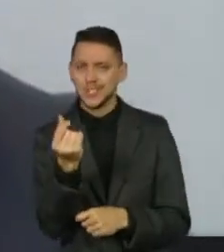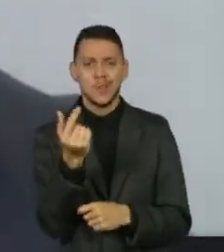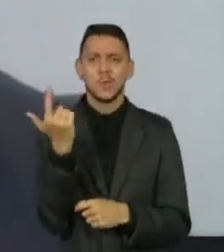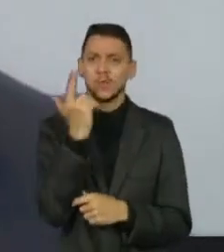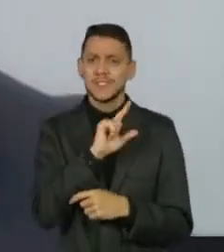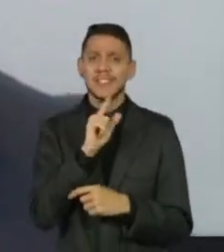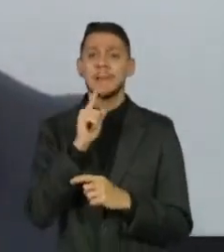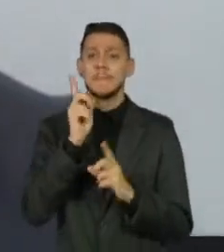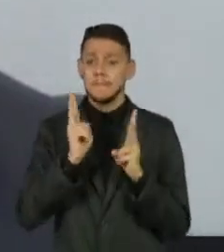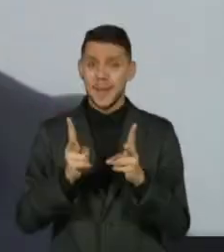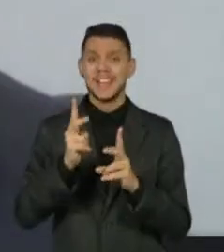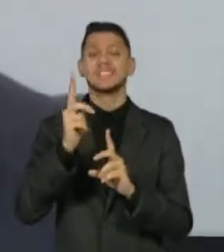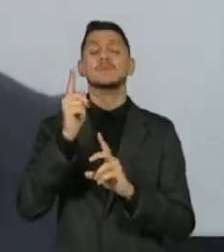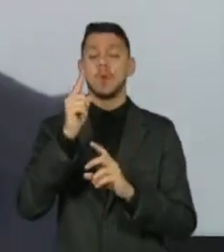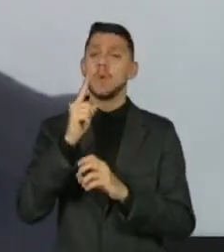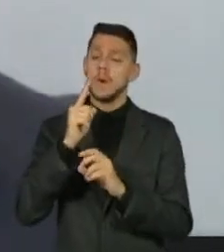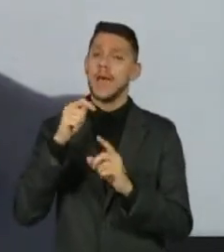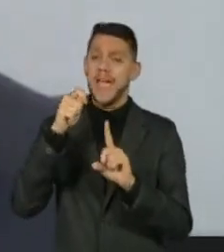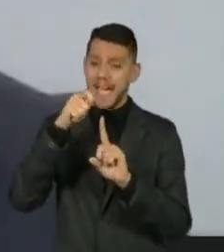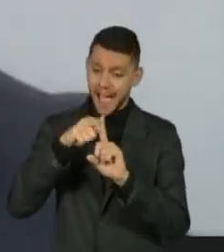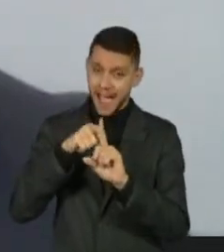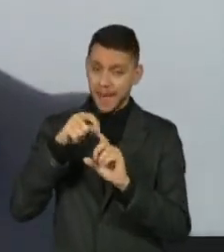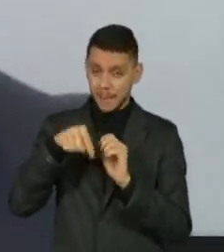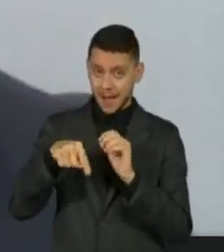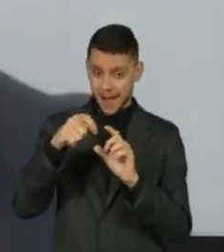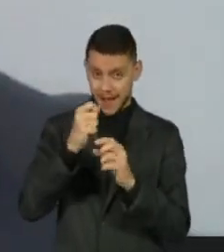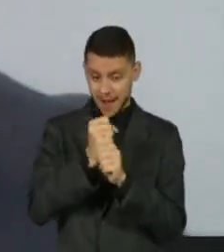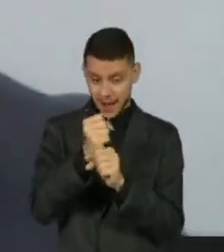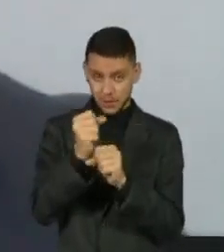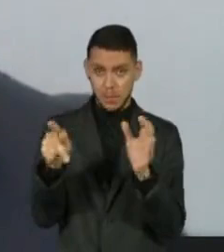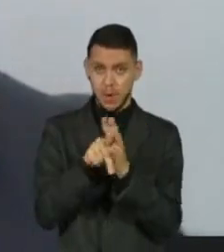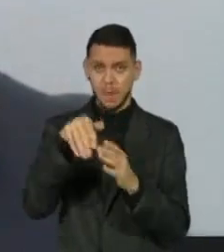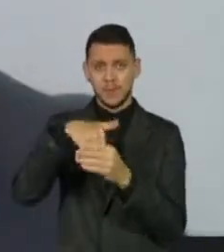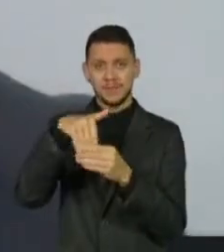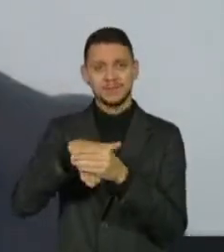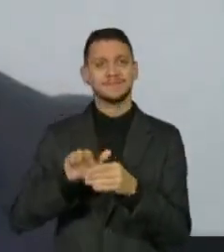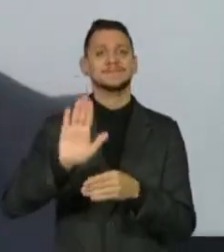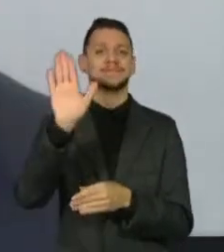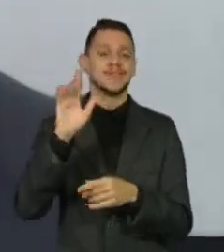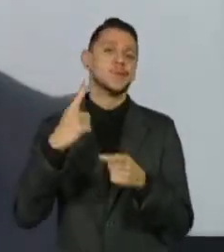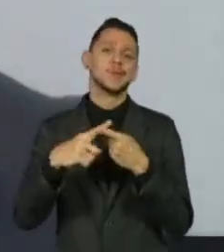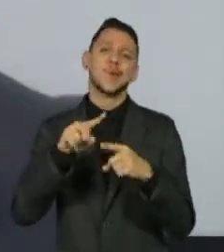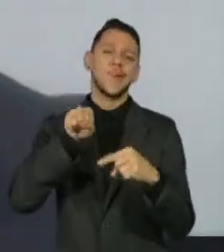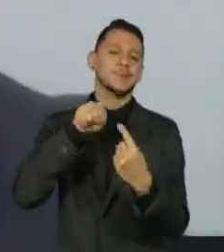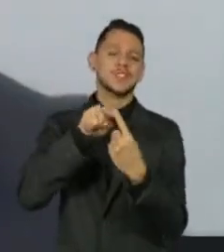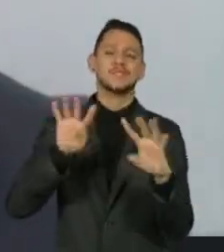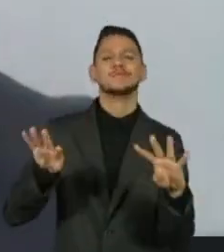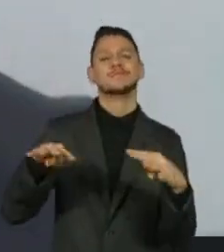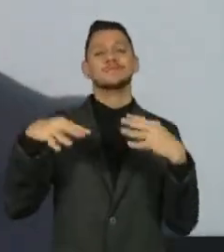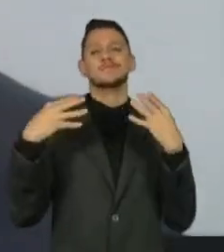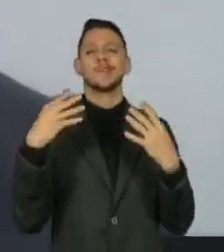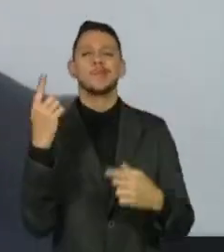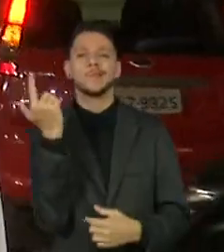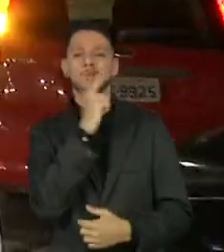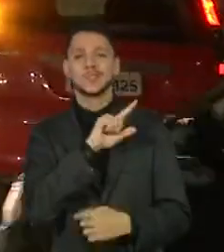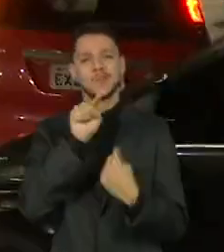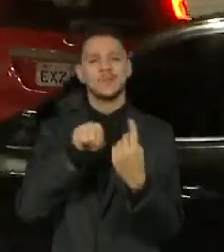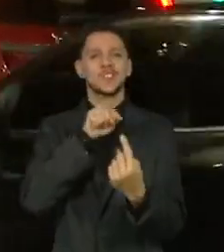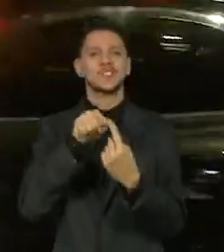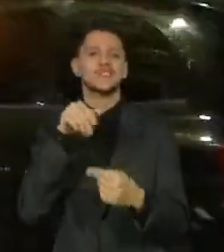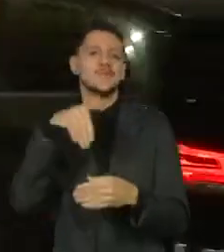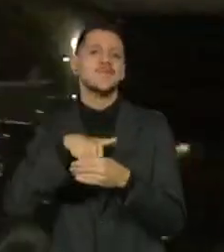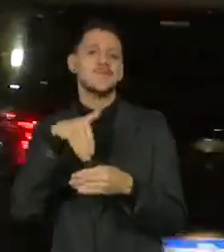eleitoral. Obviamente, tentando com esses gastos ter algum ganho, né, de popularidade e também de intenção de votos.